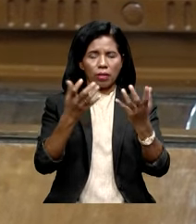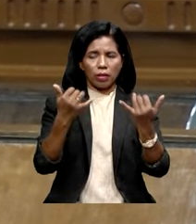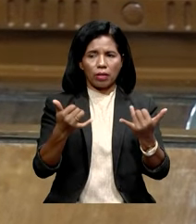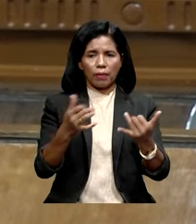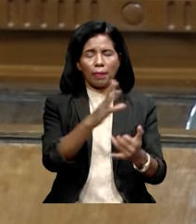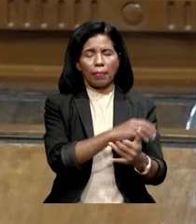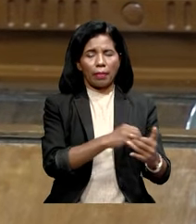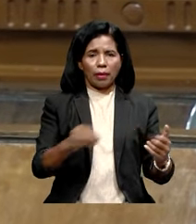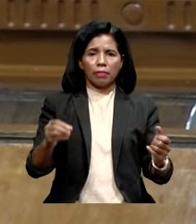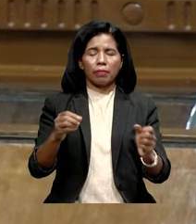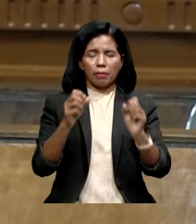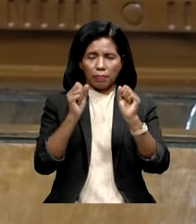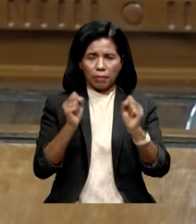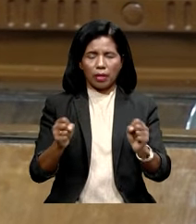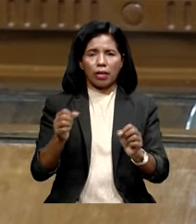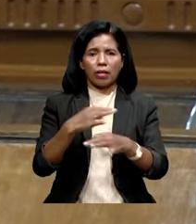rapid possible